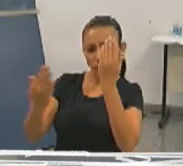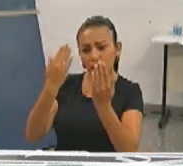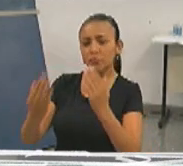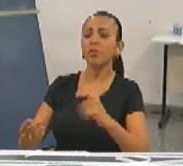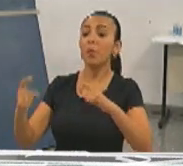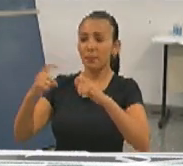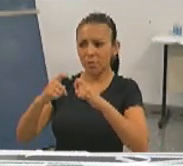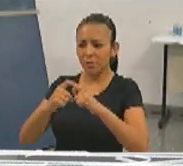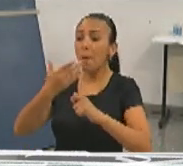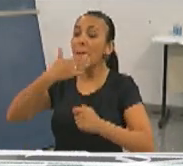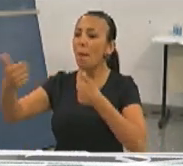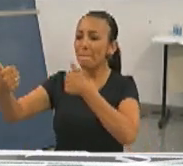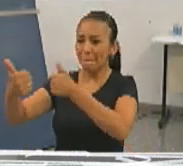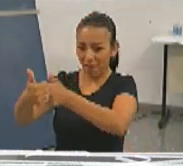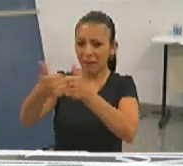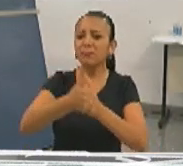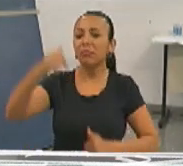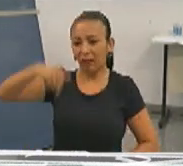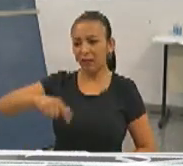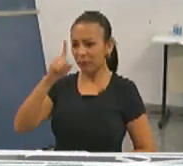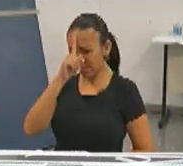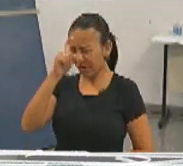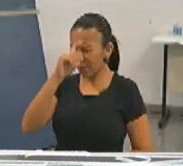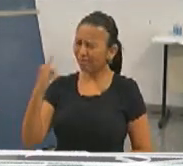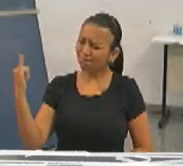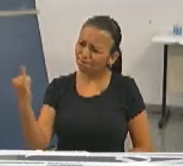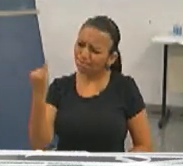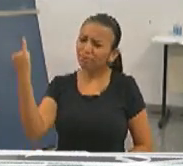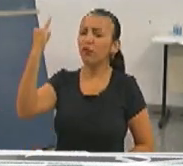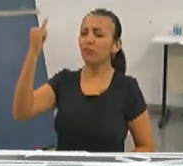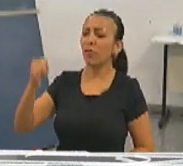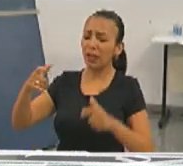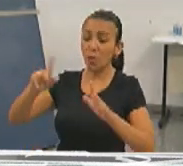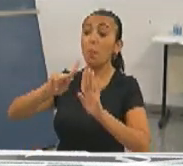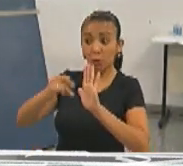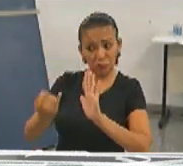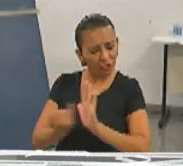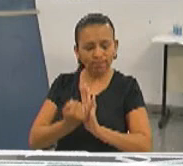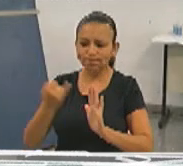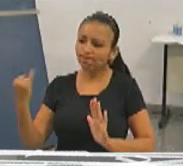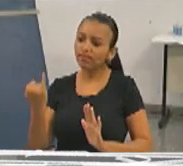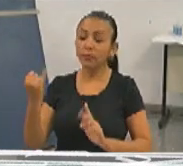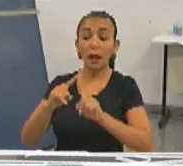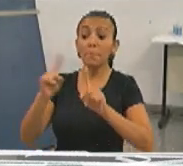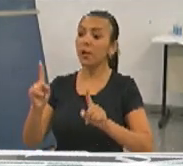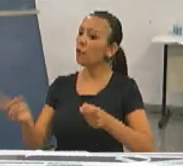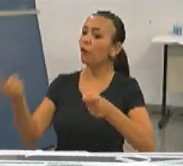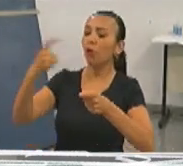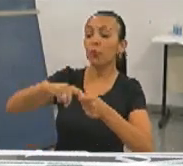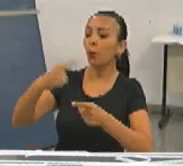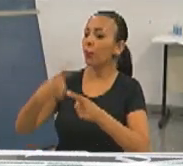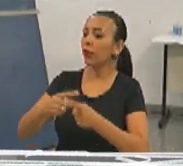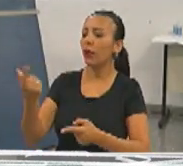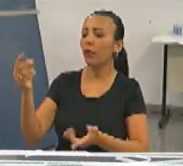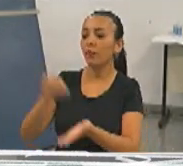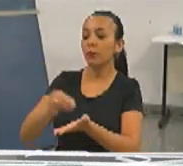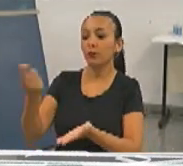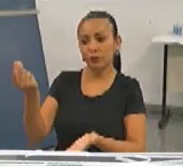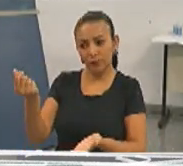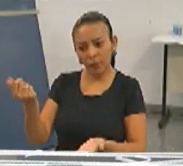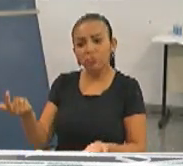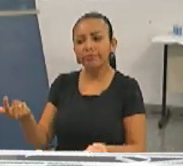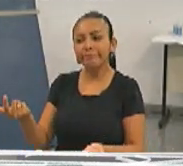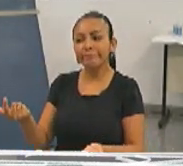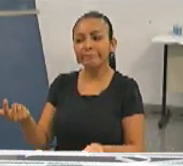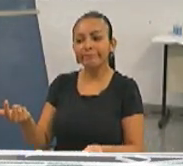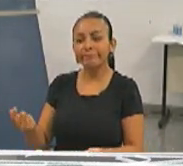ficarem mais perto daqui. Eu acho que é fundamental esse projeto, mas não foi retomado por falta de investimento. E esse